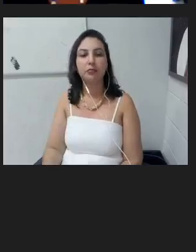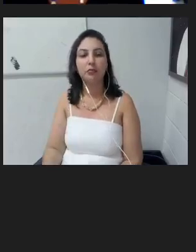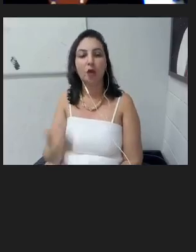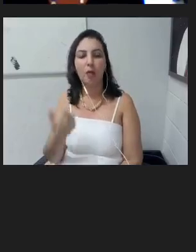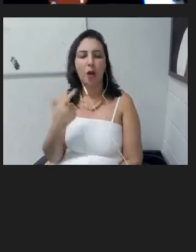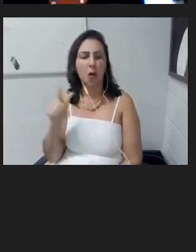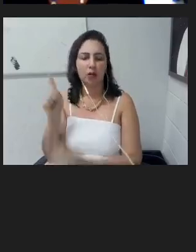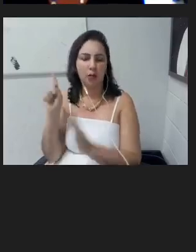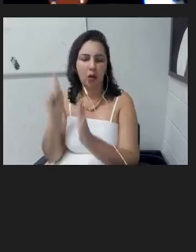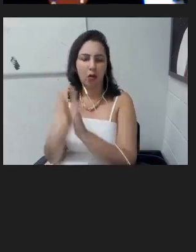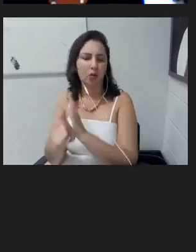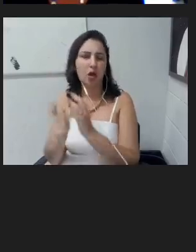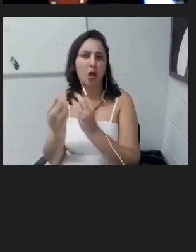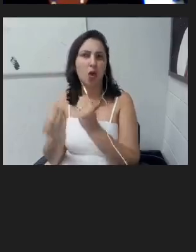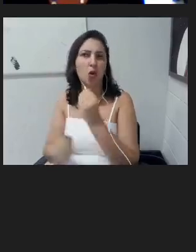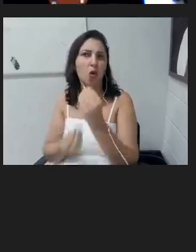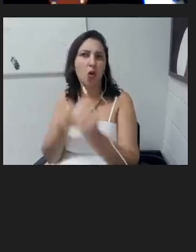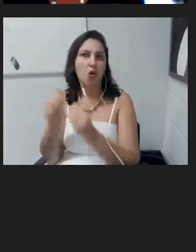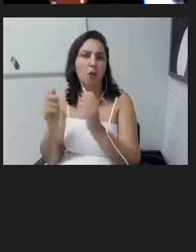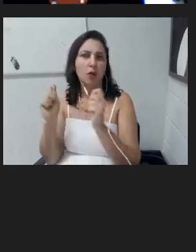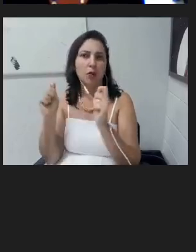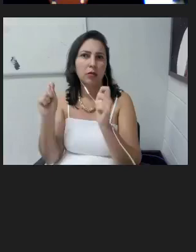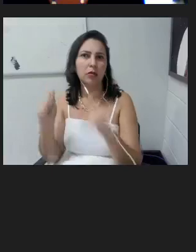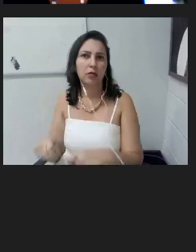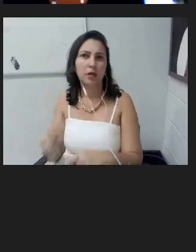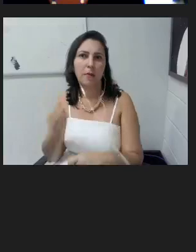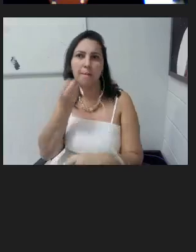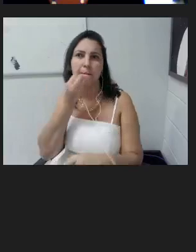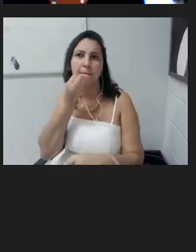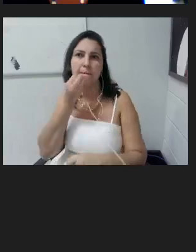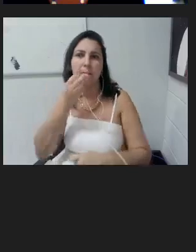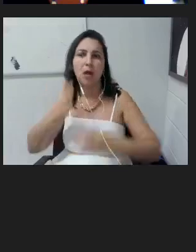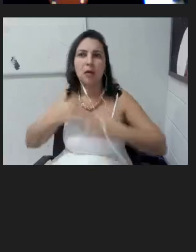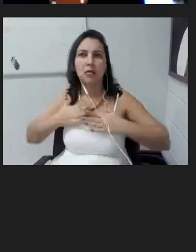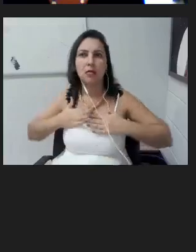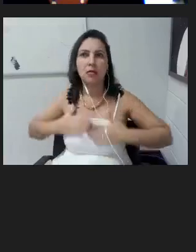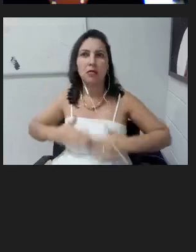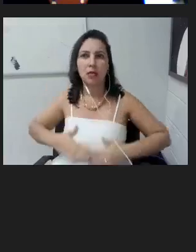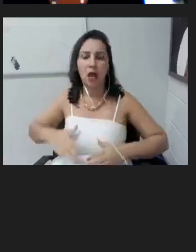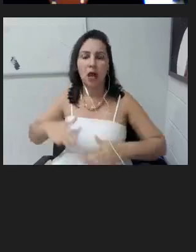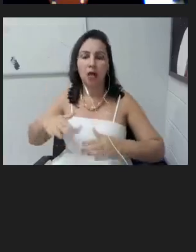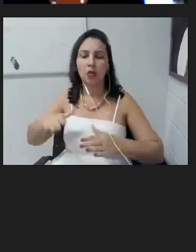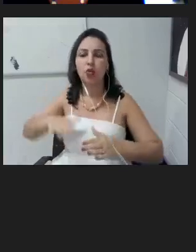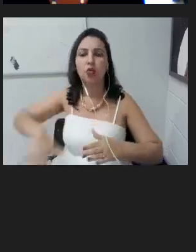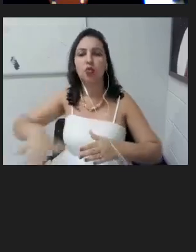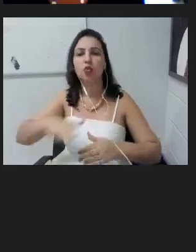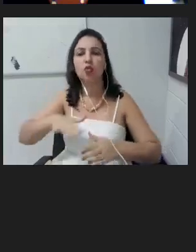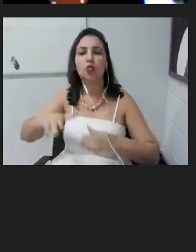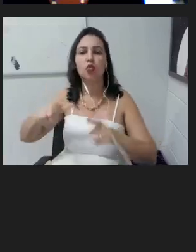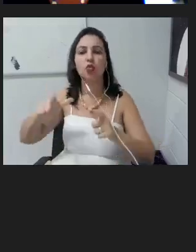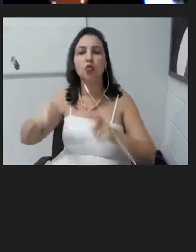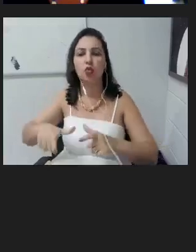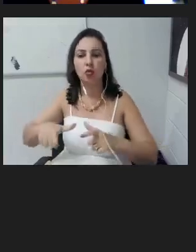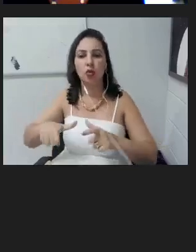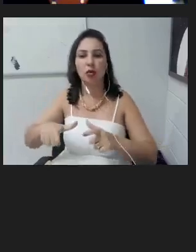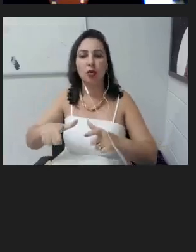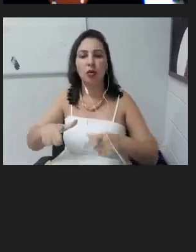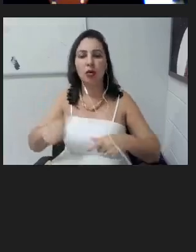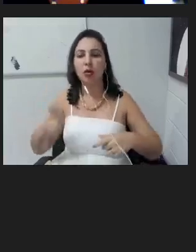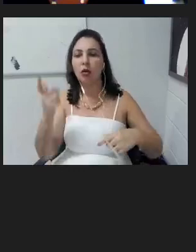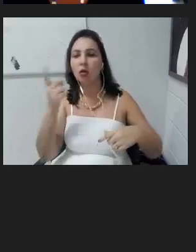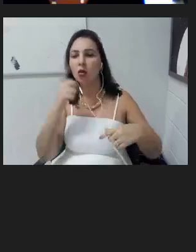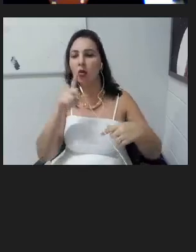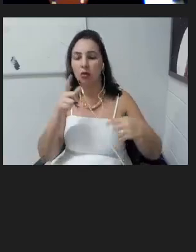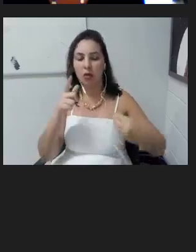é possível constituir uma condição de bem-estar no ambiente de trabalho que possibilite o equilíbrio do trabalho com a